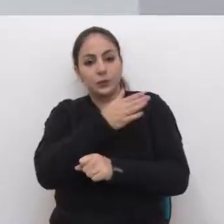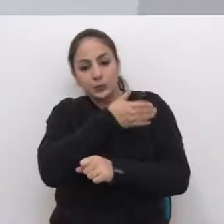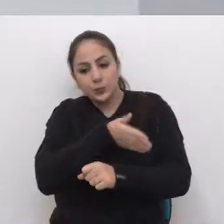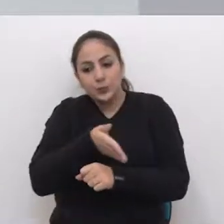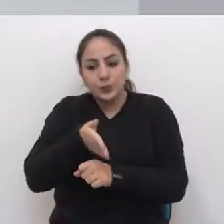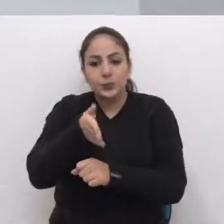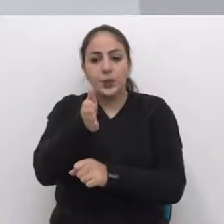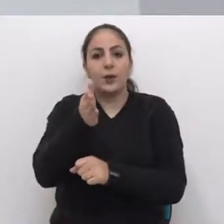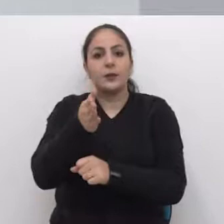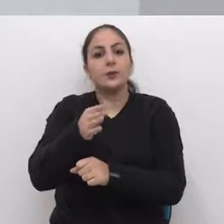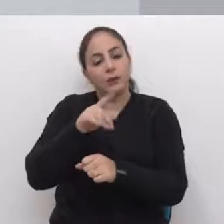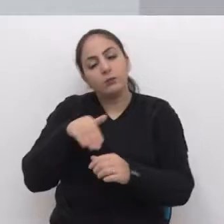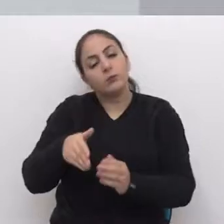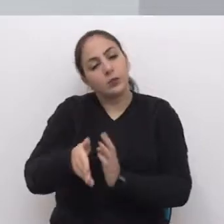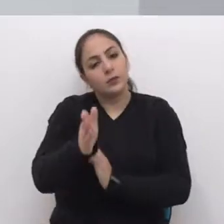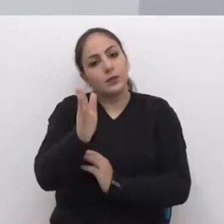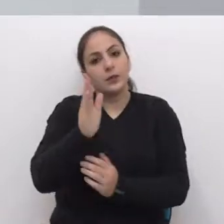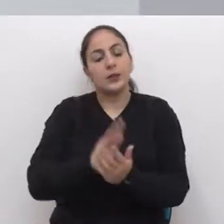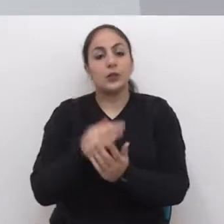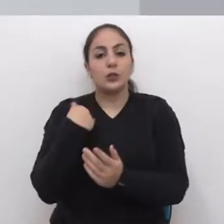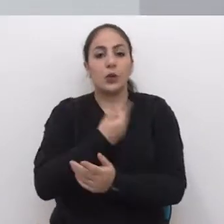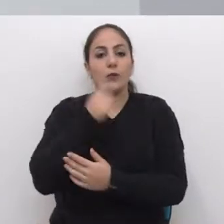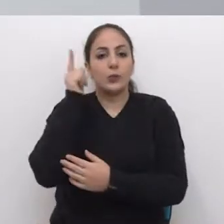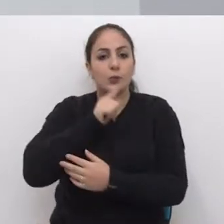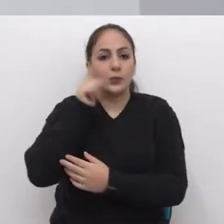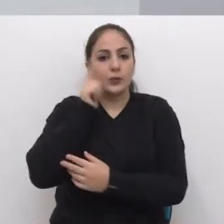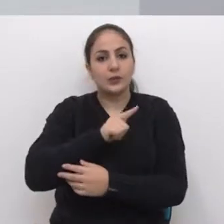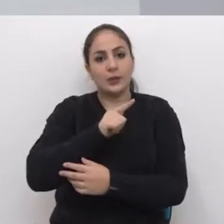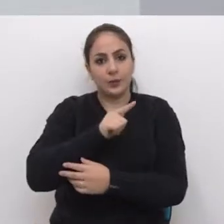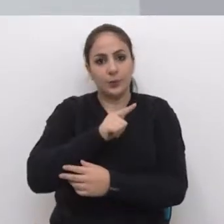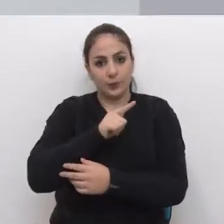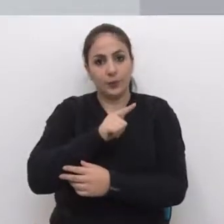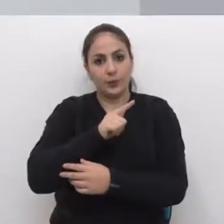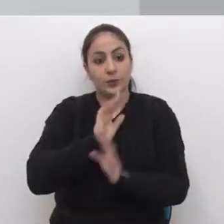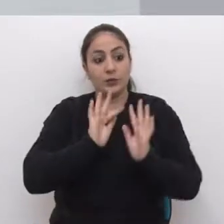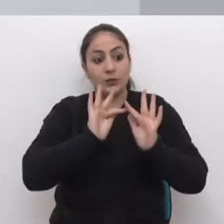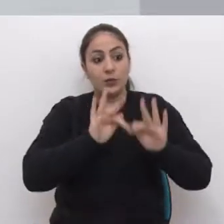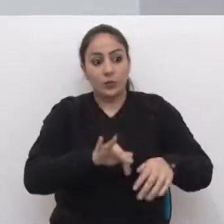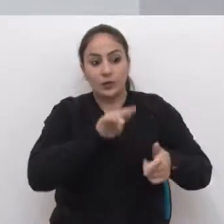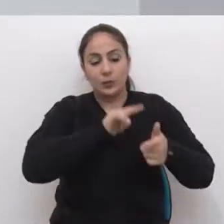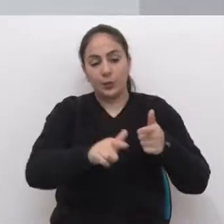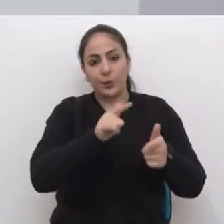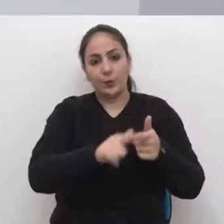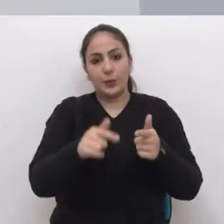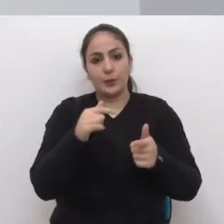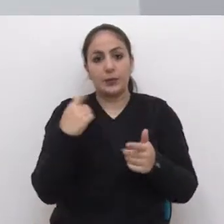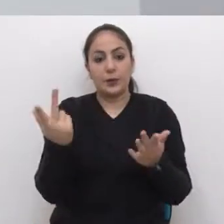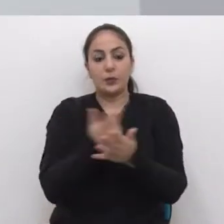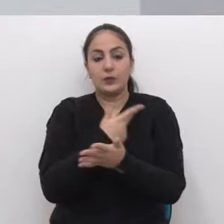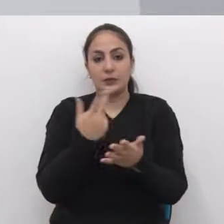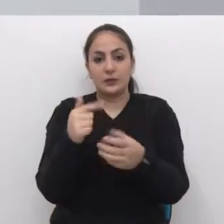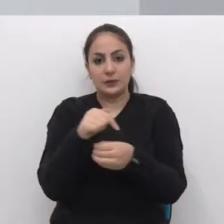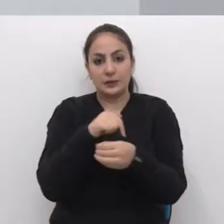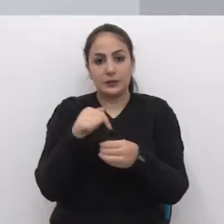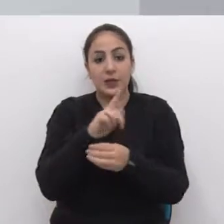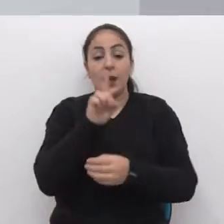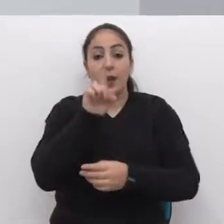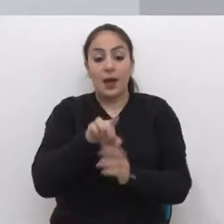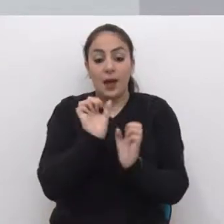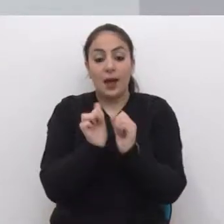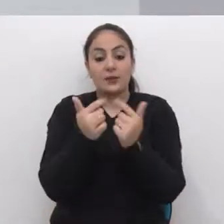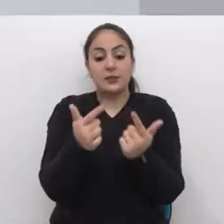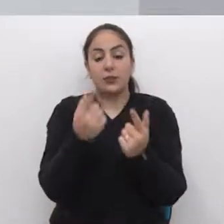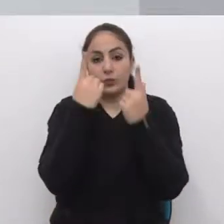nós pensamos vencer algo que infelizmente tem se tornado meio corriqueiro nas grandes cidades, que é os atos